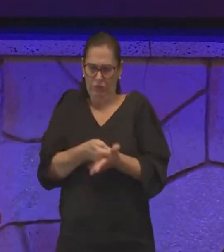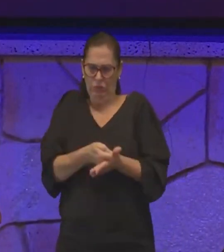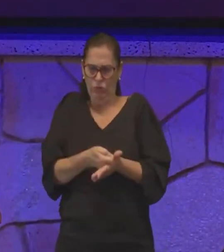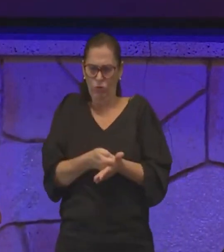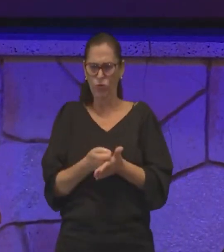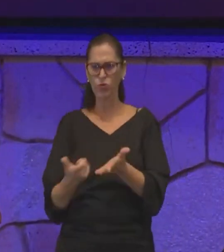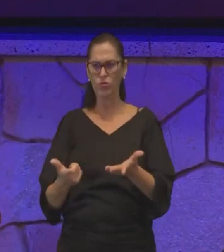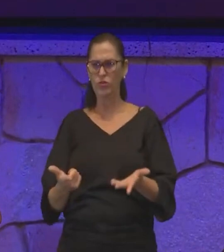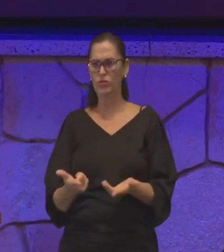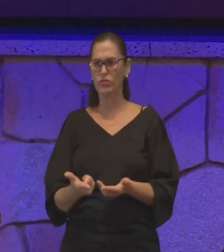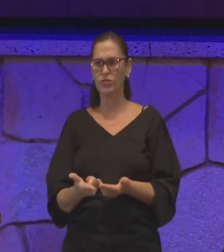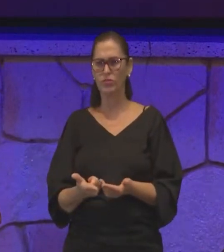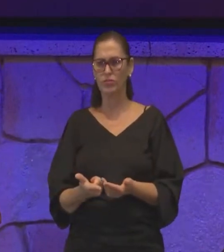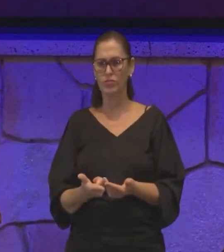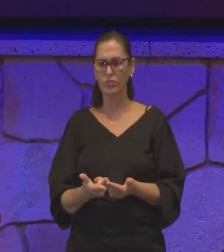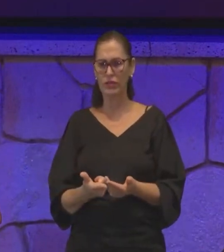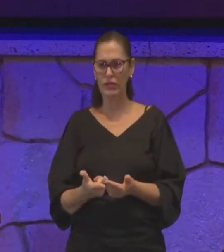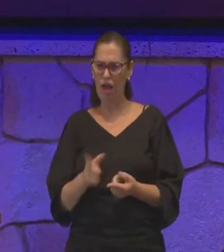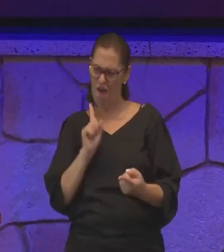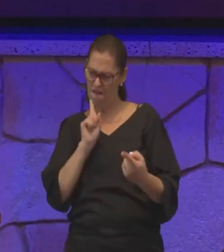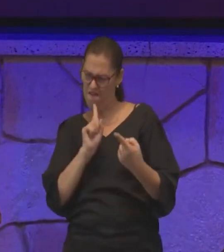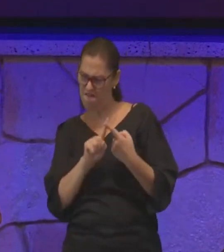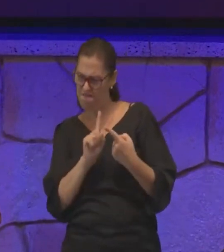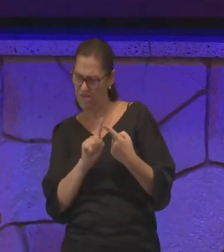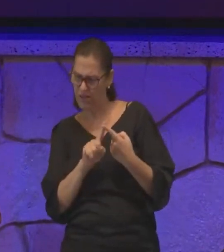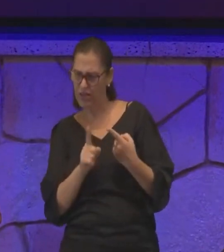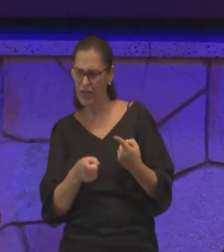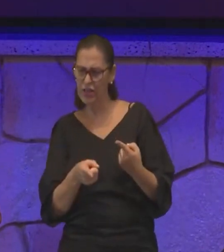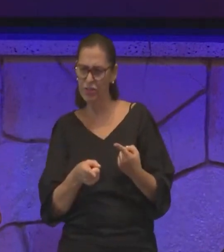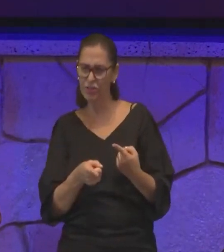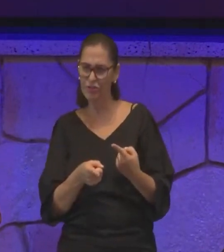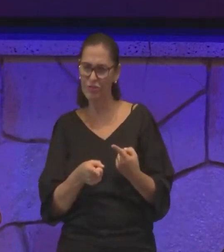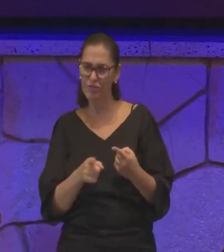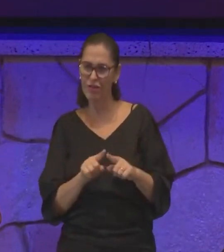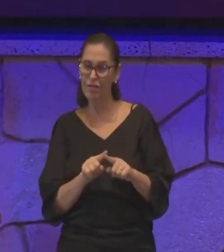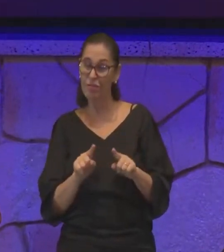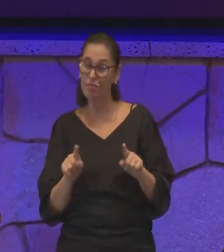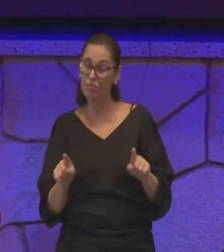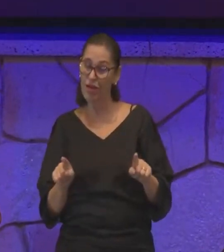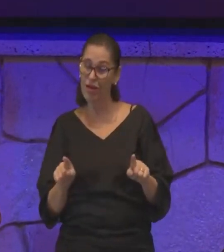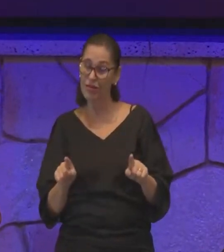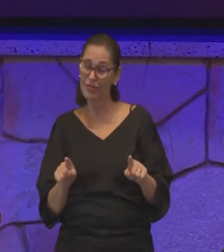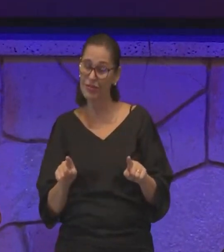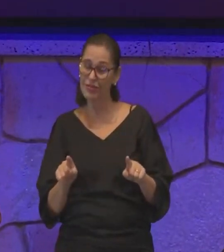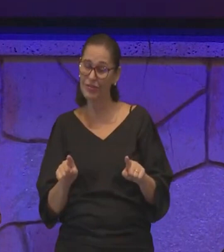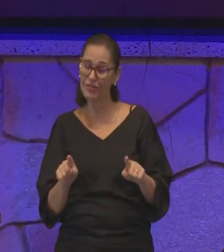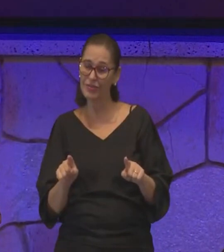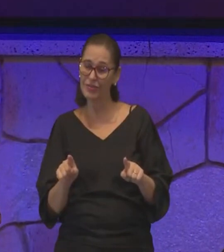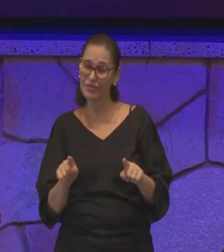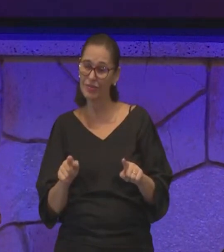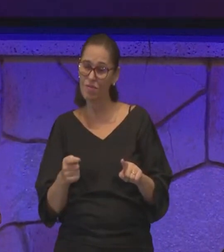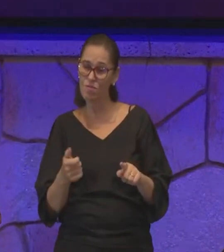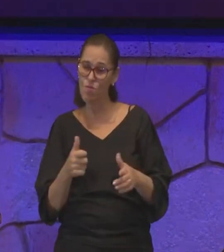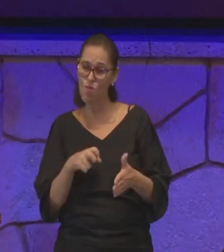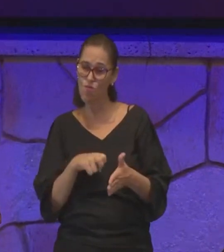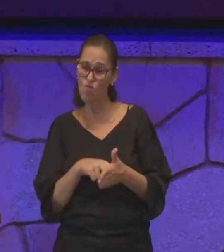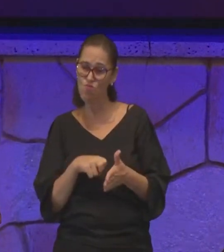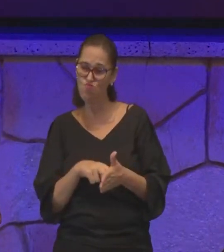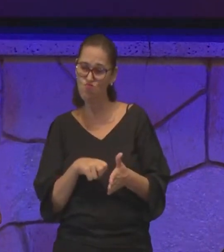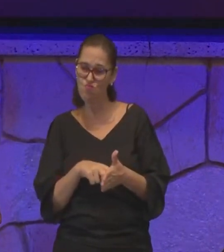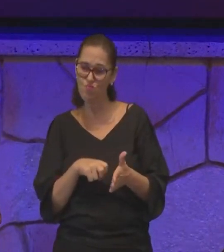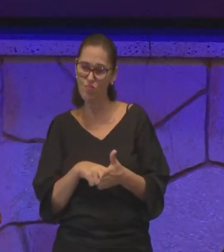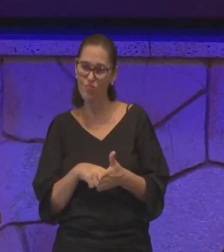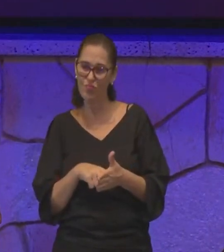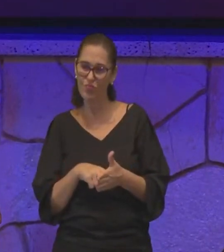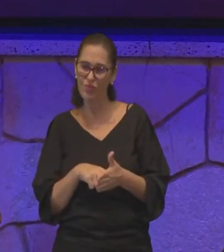rigoroso com eles, devolvendo-lhe também um pouco de castigo,